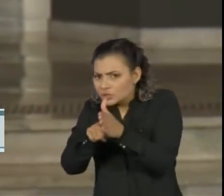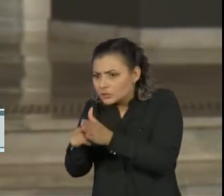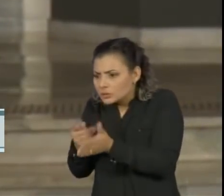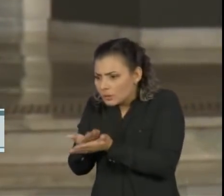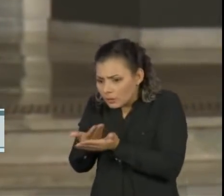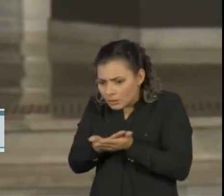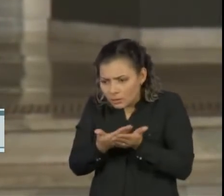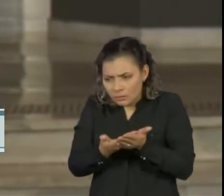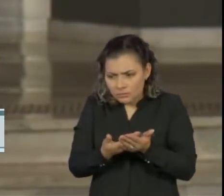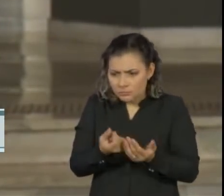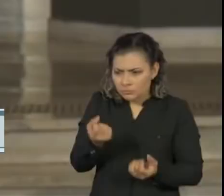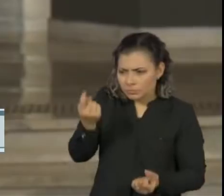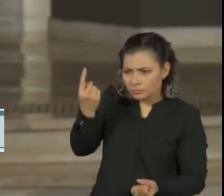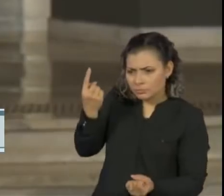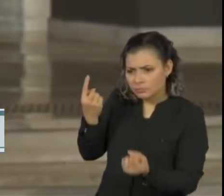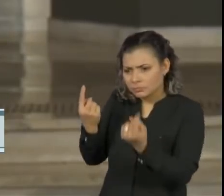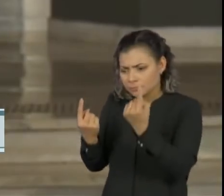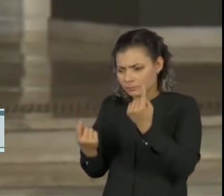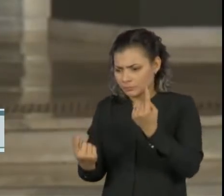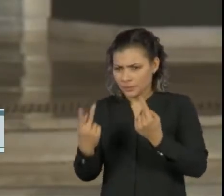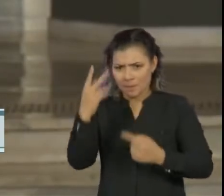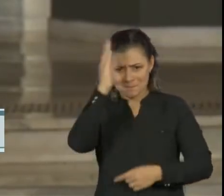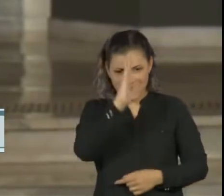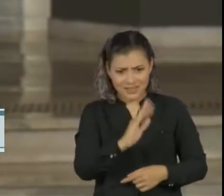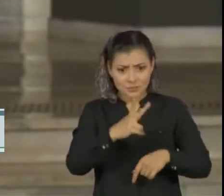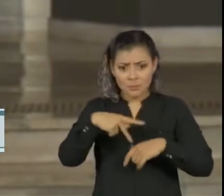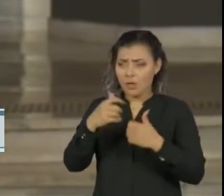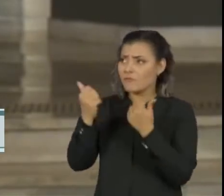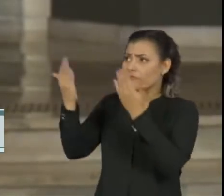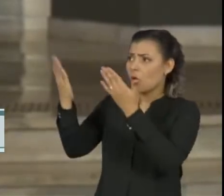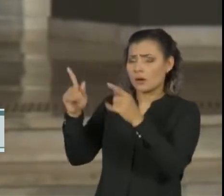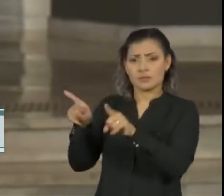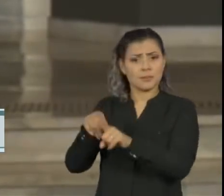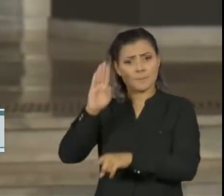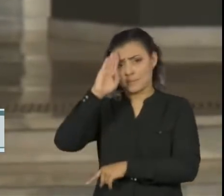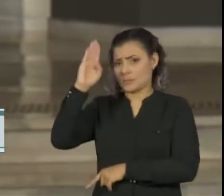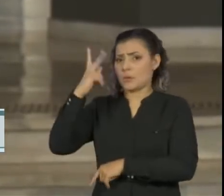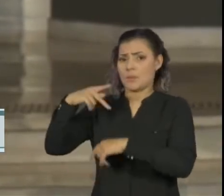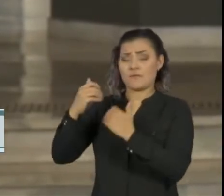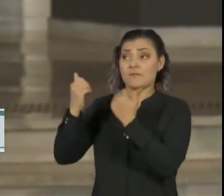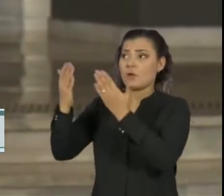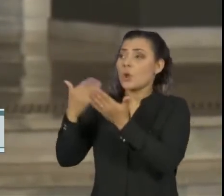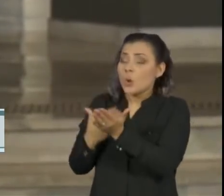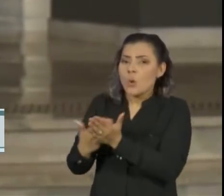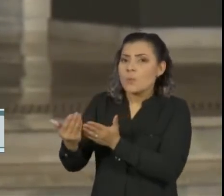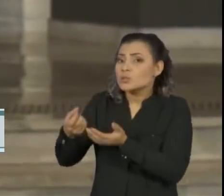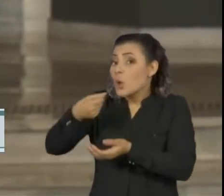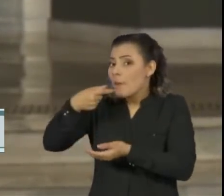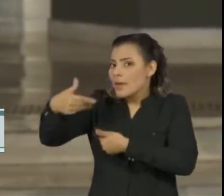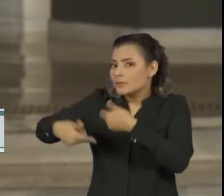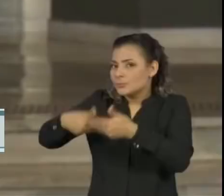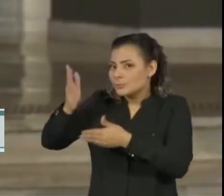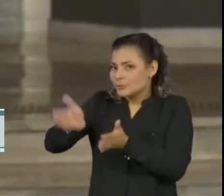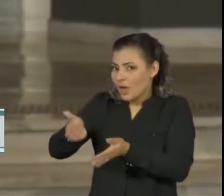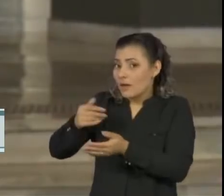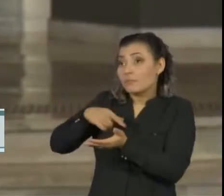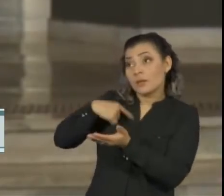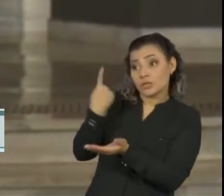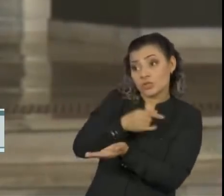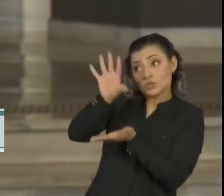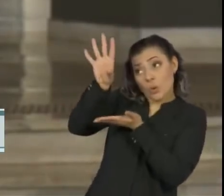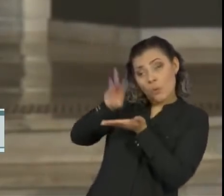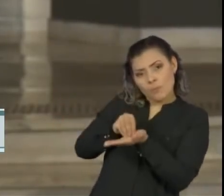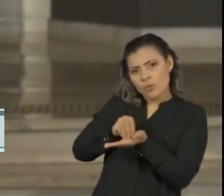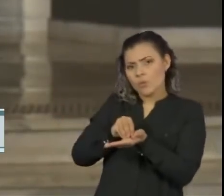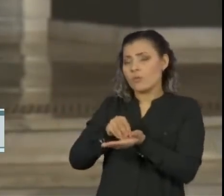foram delineados no Brasil e no exterior, principalmente no exterior, onde começou antes a pandemia, onde ela